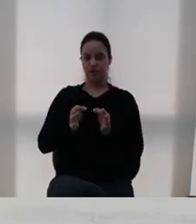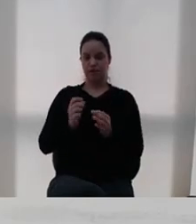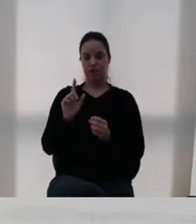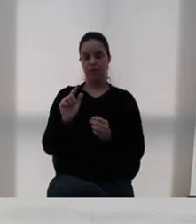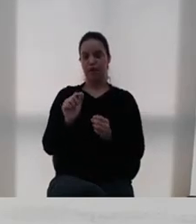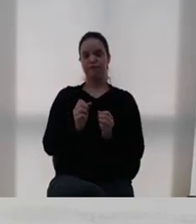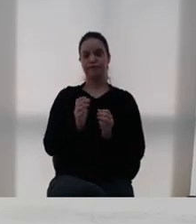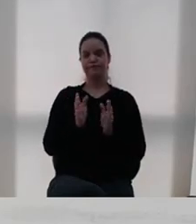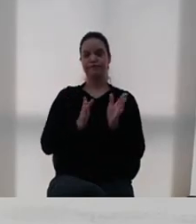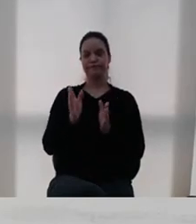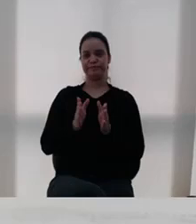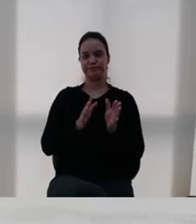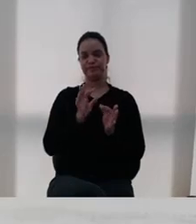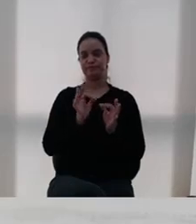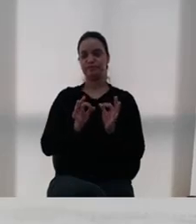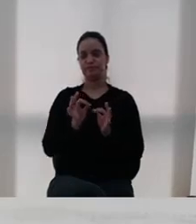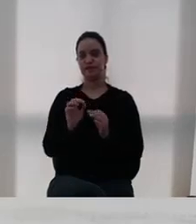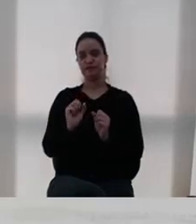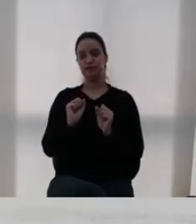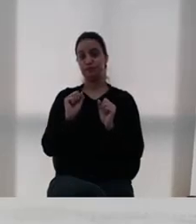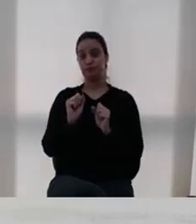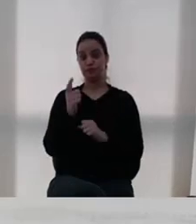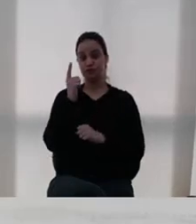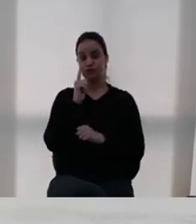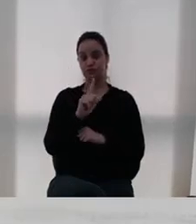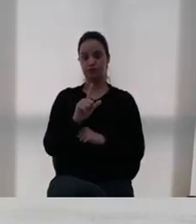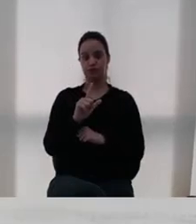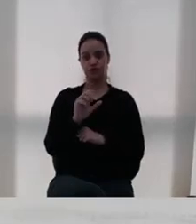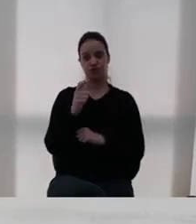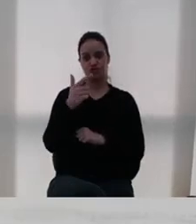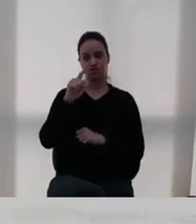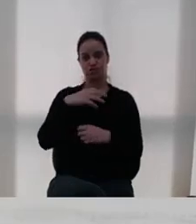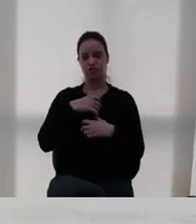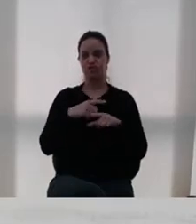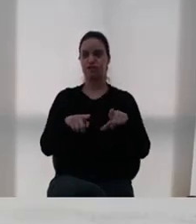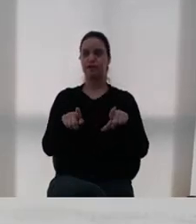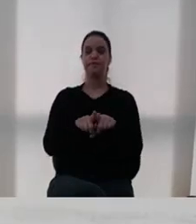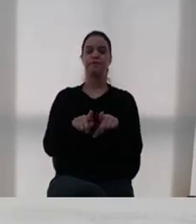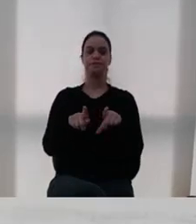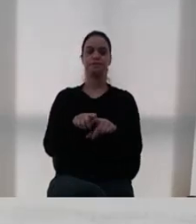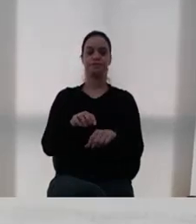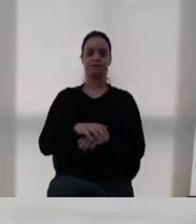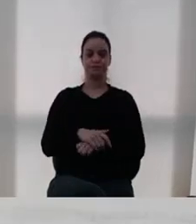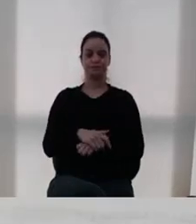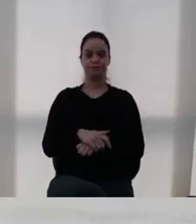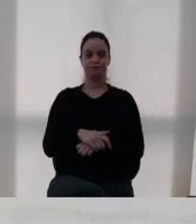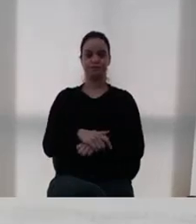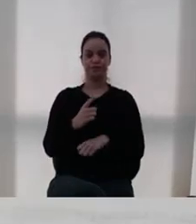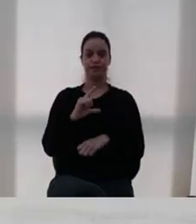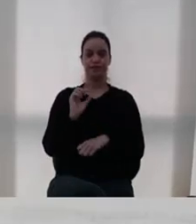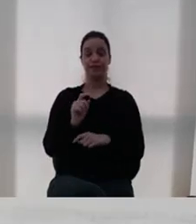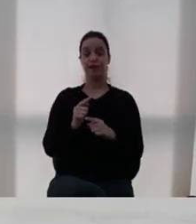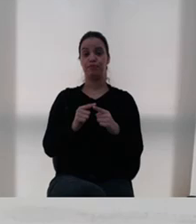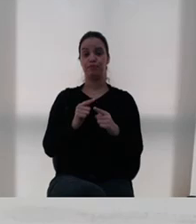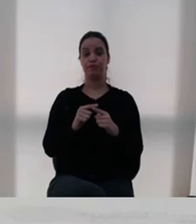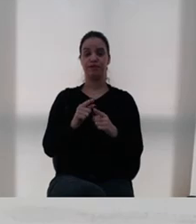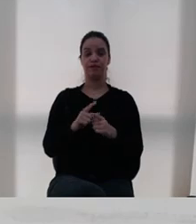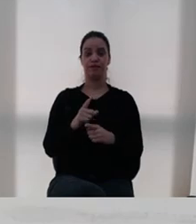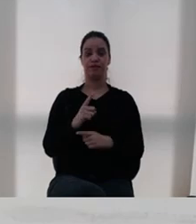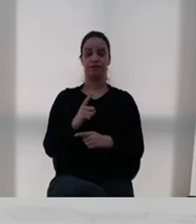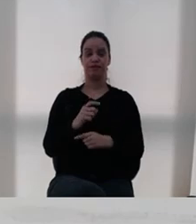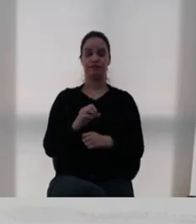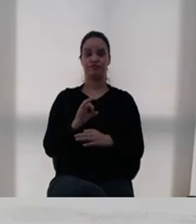justiça judicializado, ele pode ser alcançado através de outras formas, e as soluções consensuais entram nesse aspecto, até porque